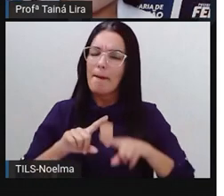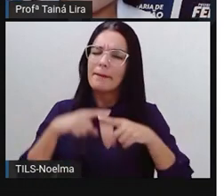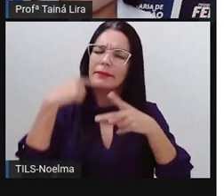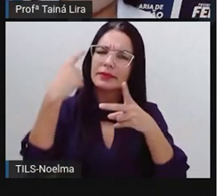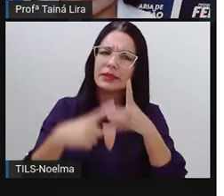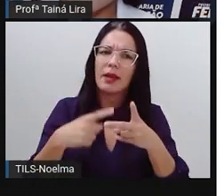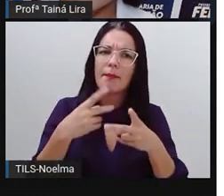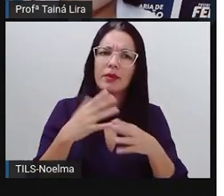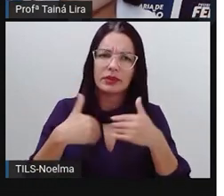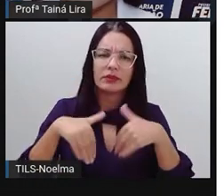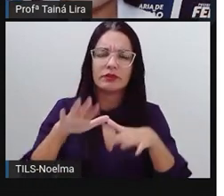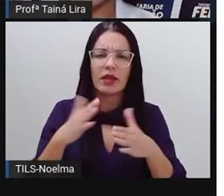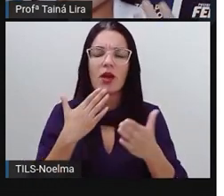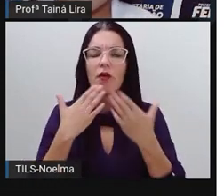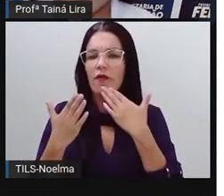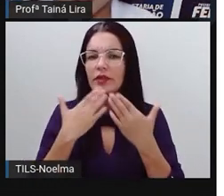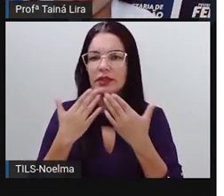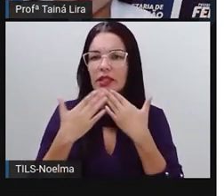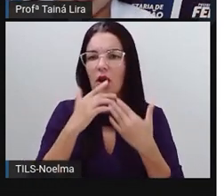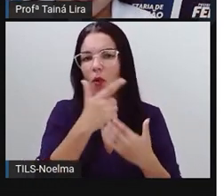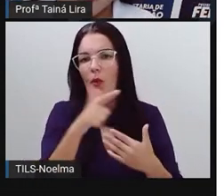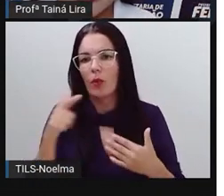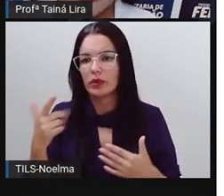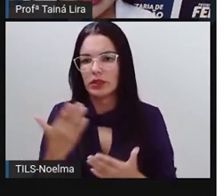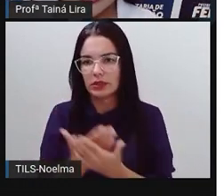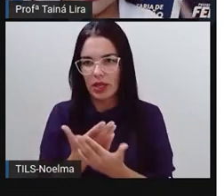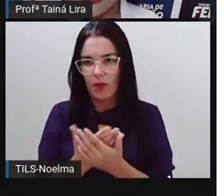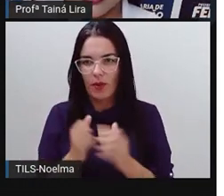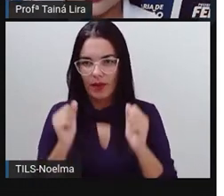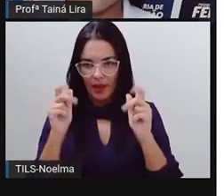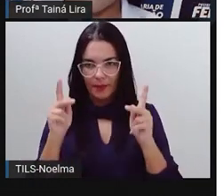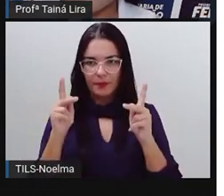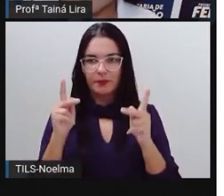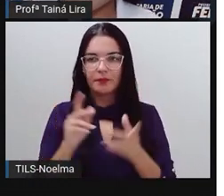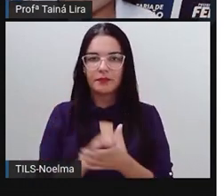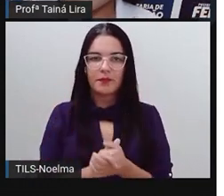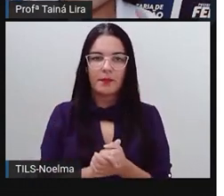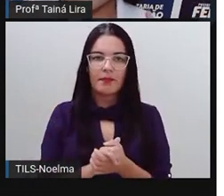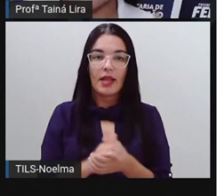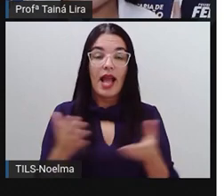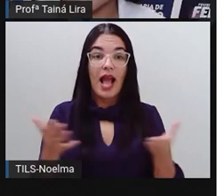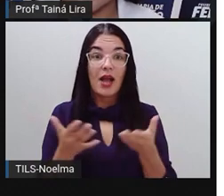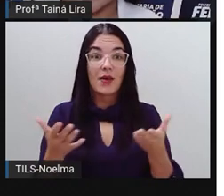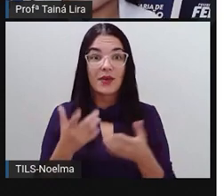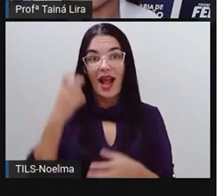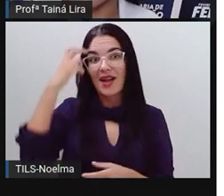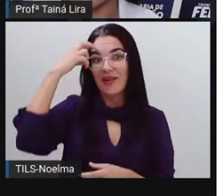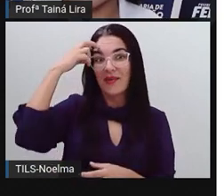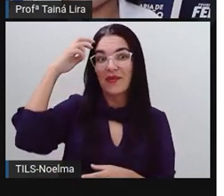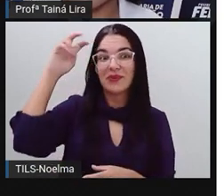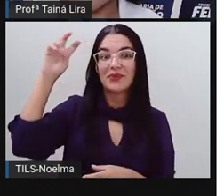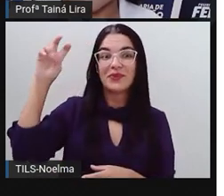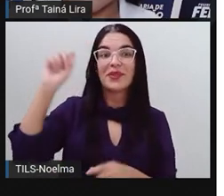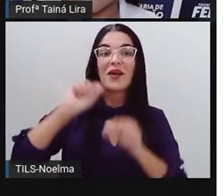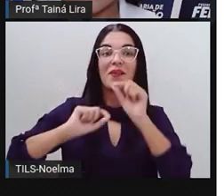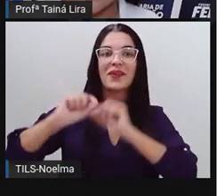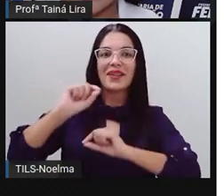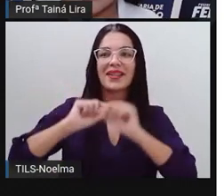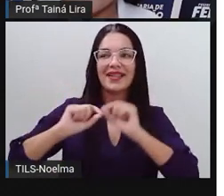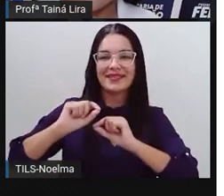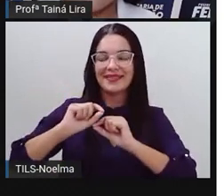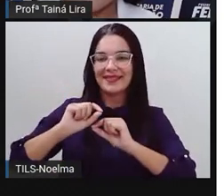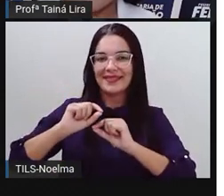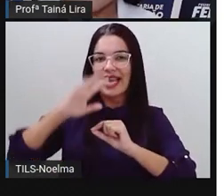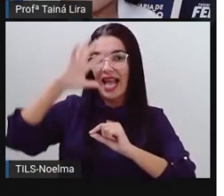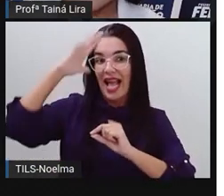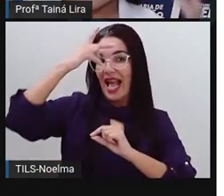discutir isso mais em outras aulas tá agora a gente vai ver a parte da cultura Então os africanos